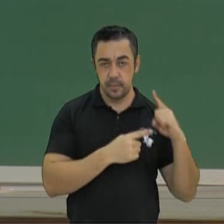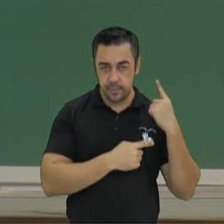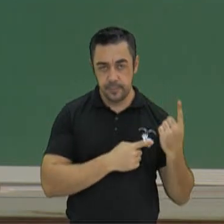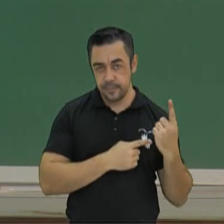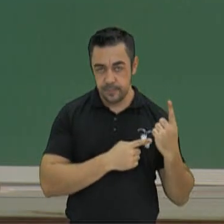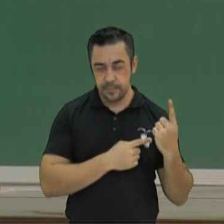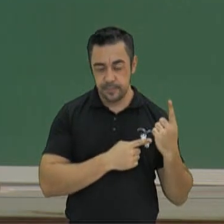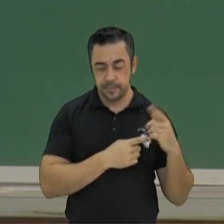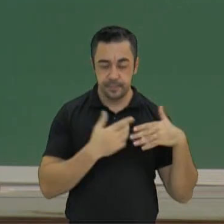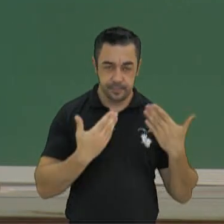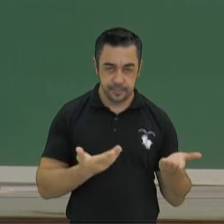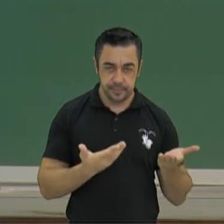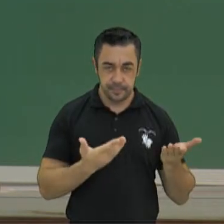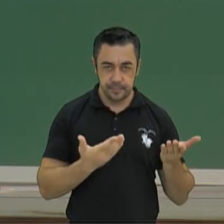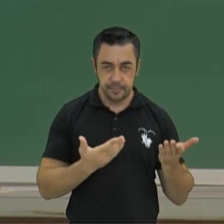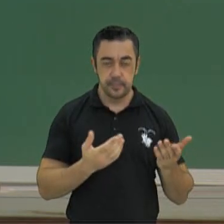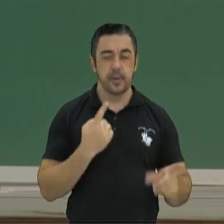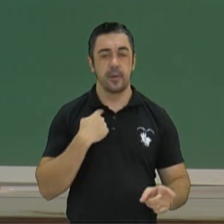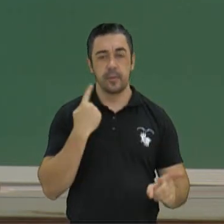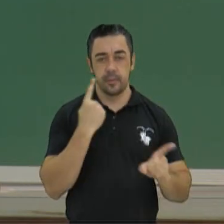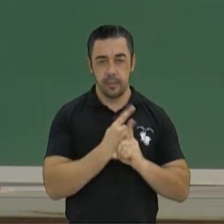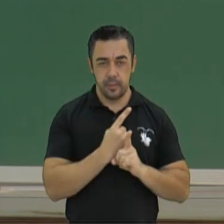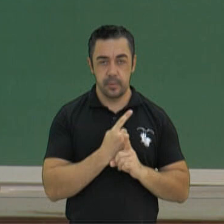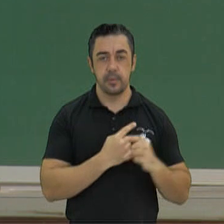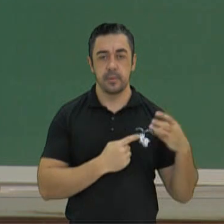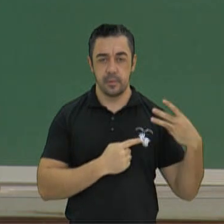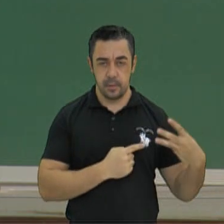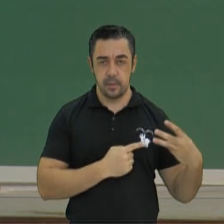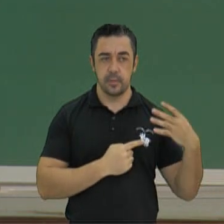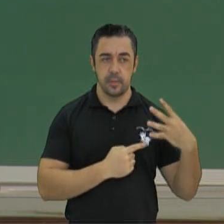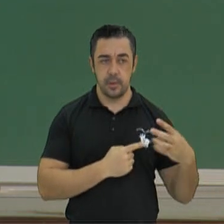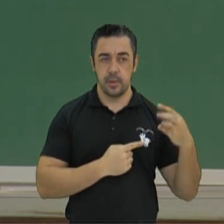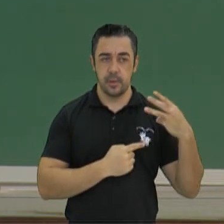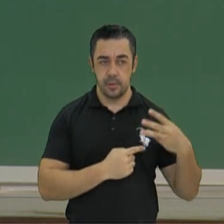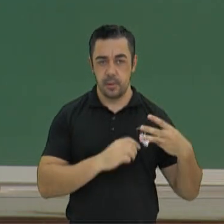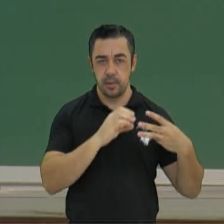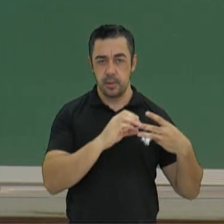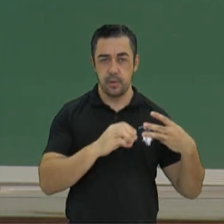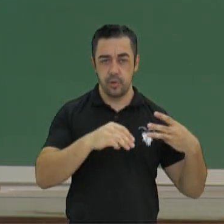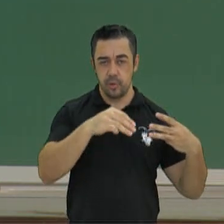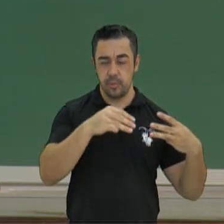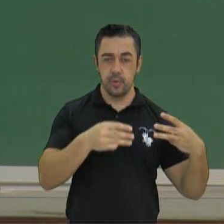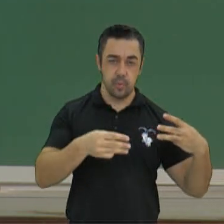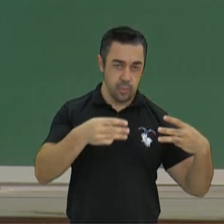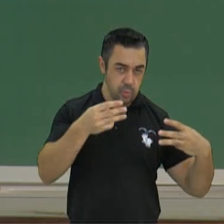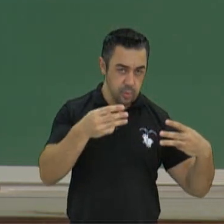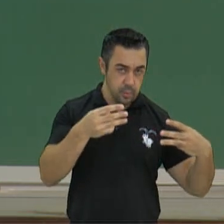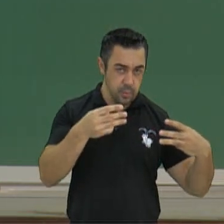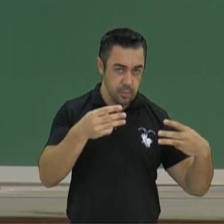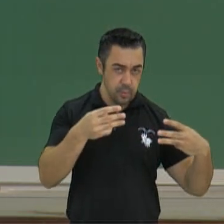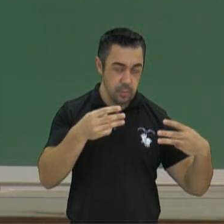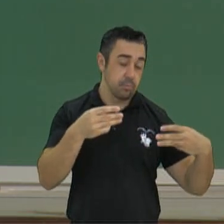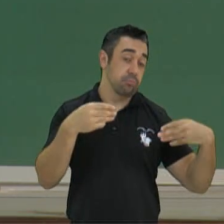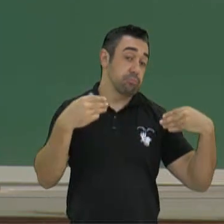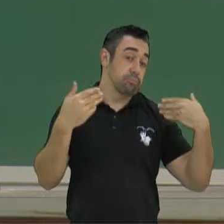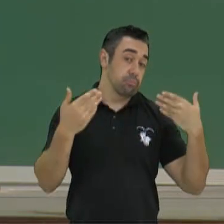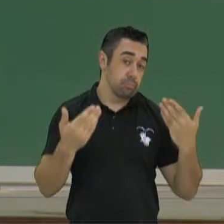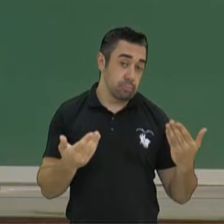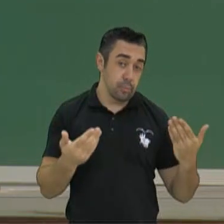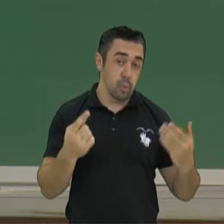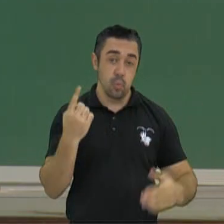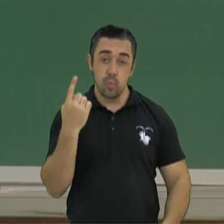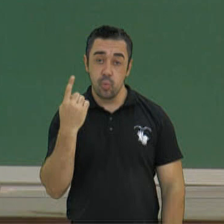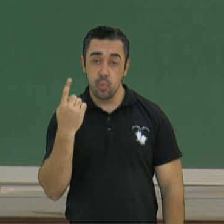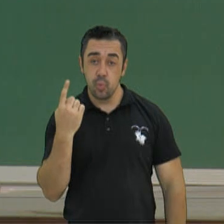por 343, que é justamente ali, ó, o volume. Por quê? Porque eu quero chegar no 343 centímetros